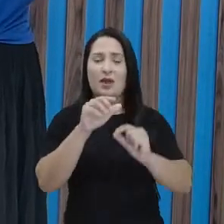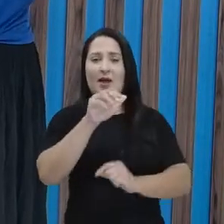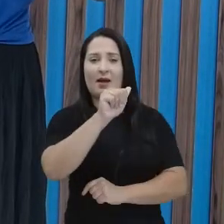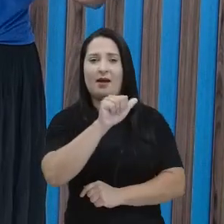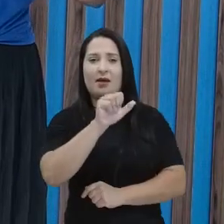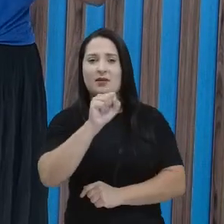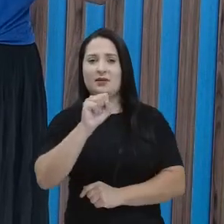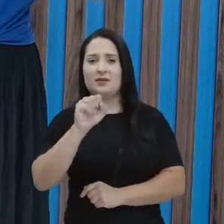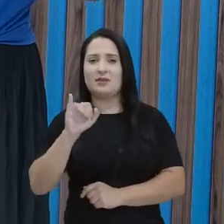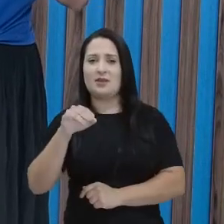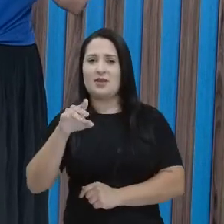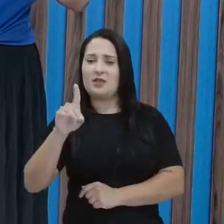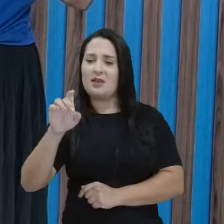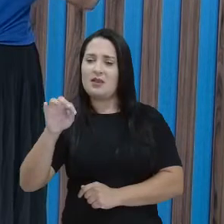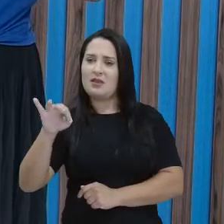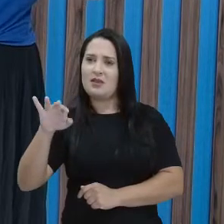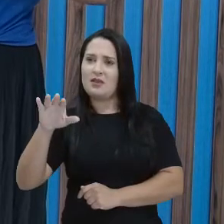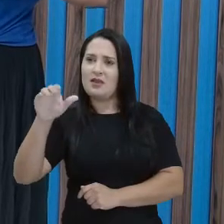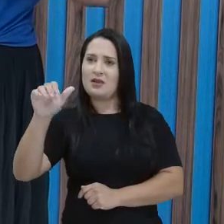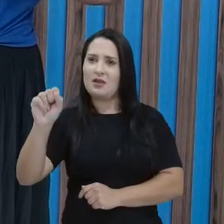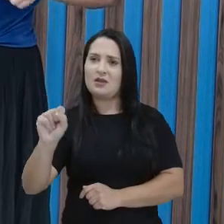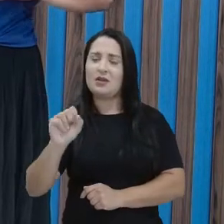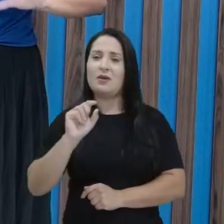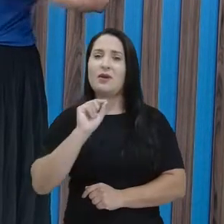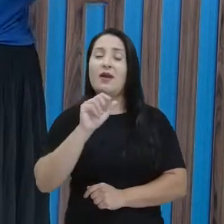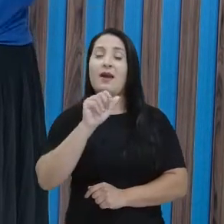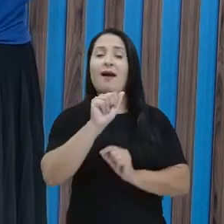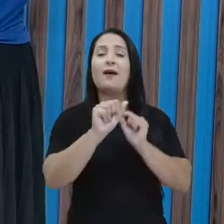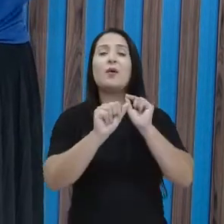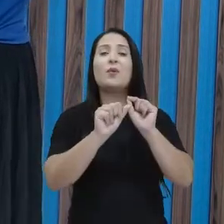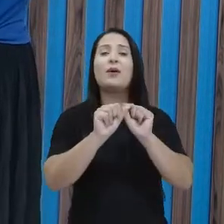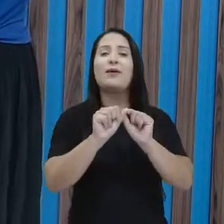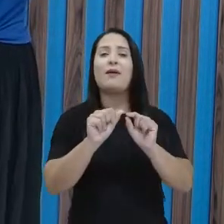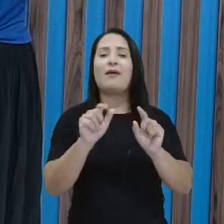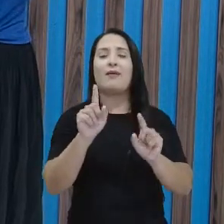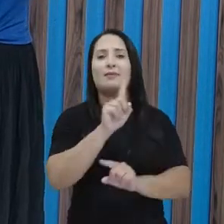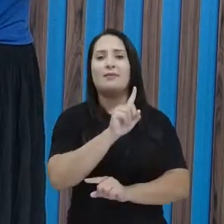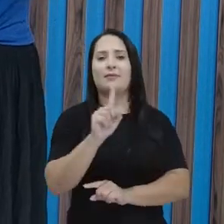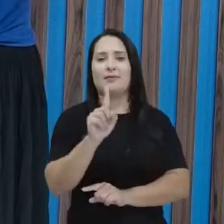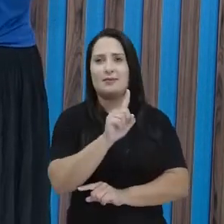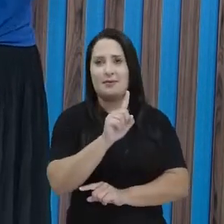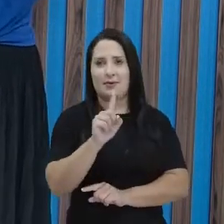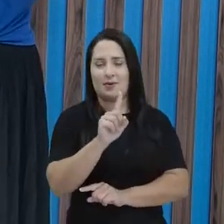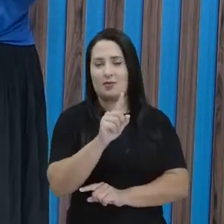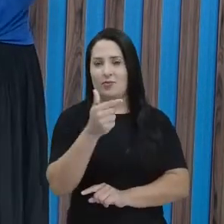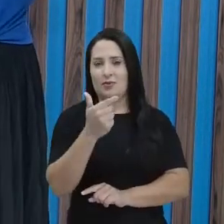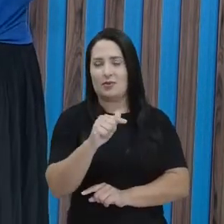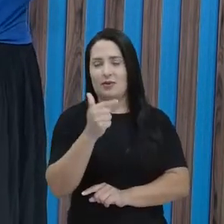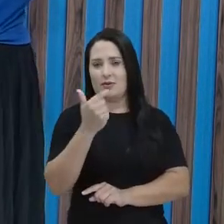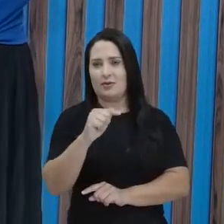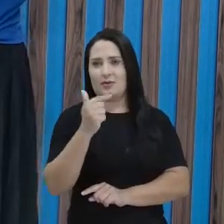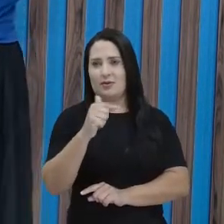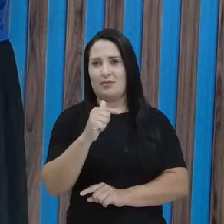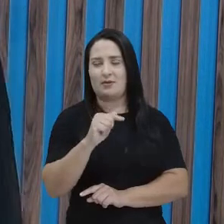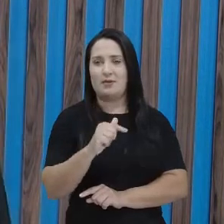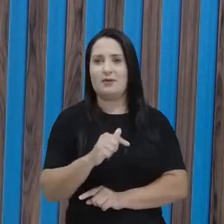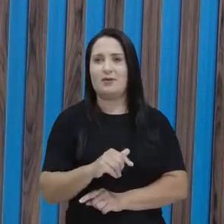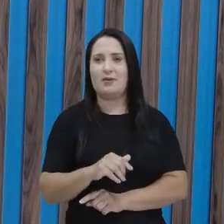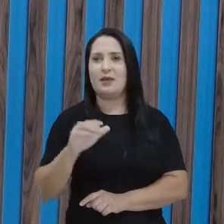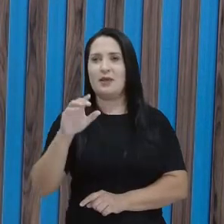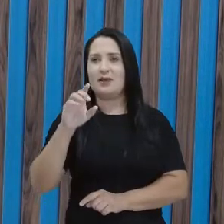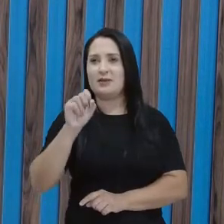é uma negação, síndeto é conjunção. Então, se eu tenho assindética, é que não há conjunção. E aí eu